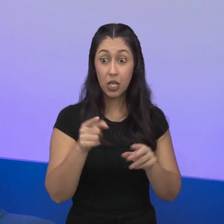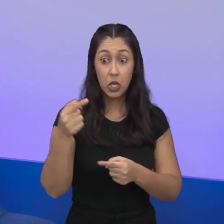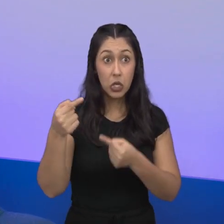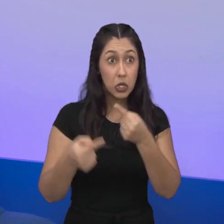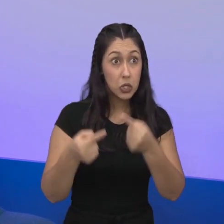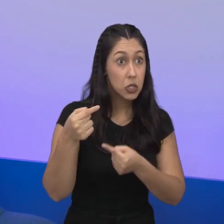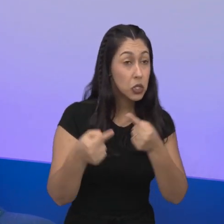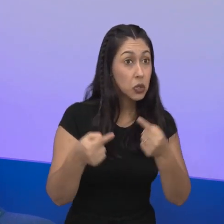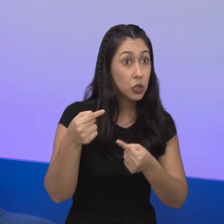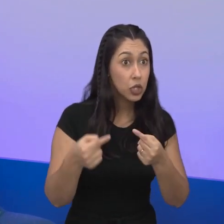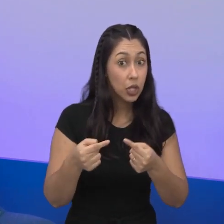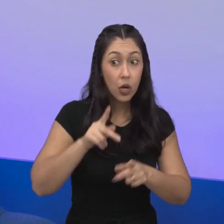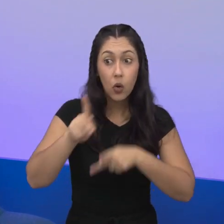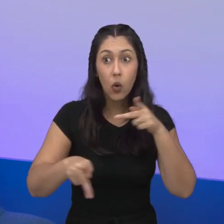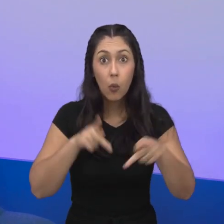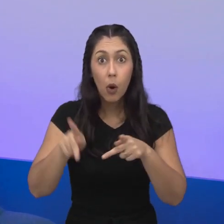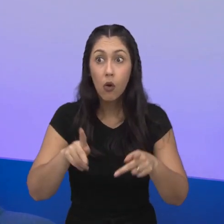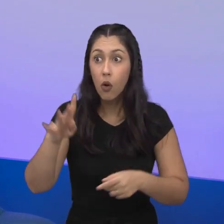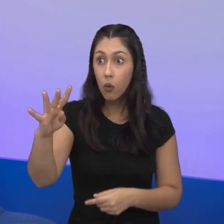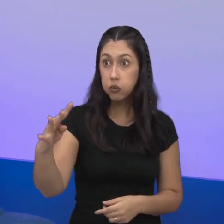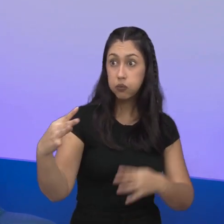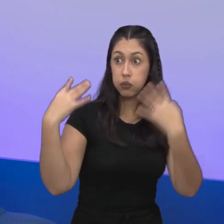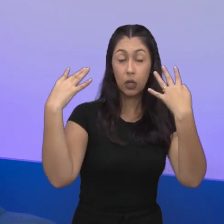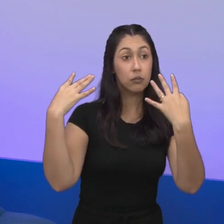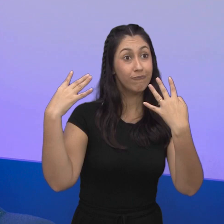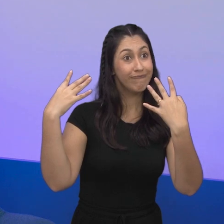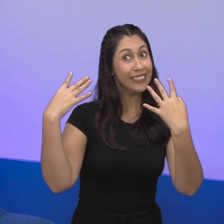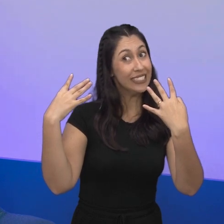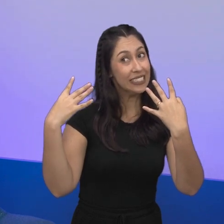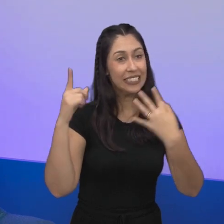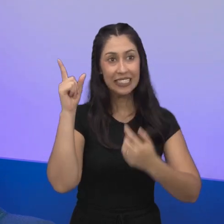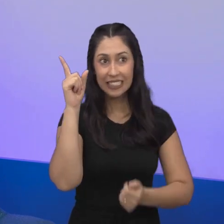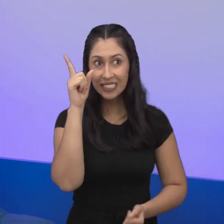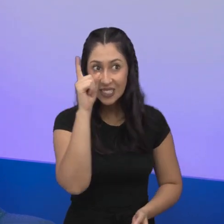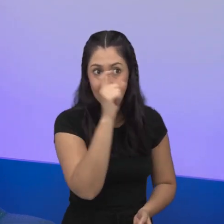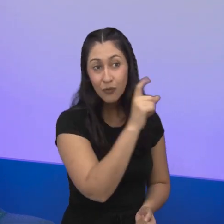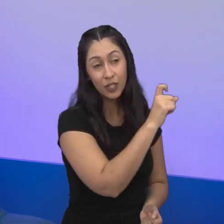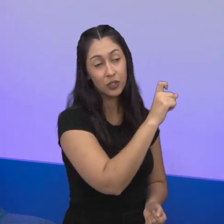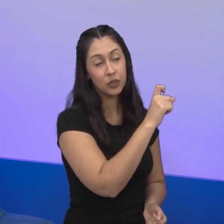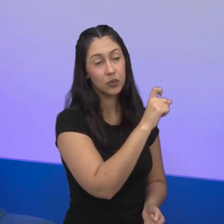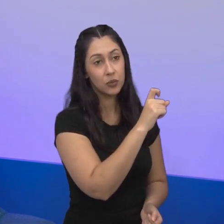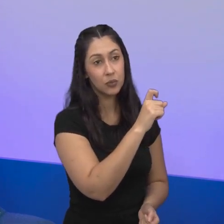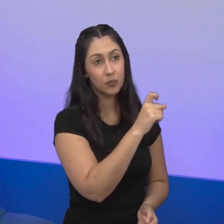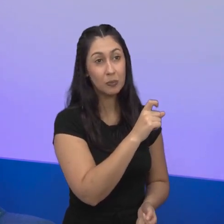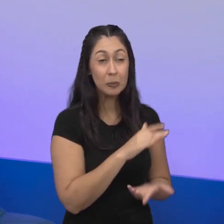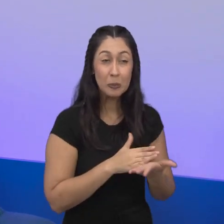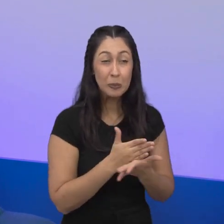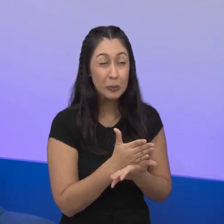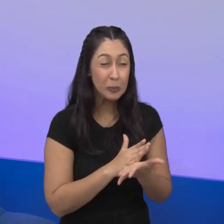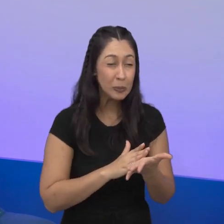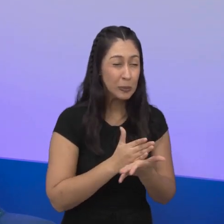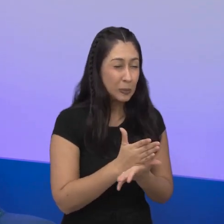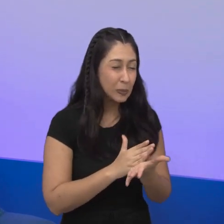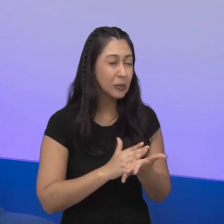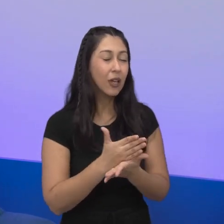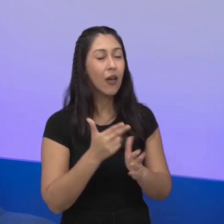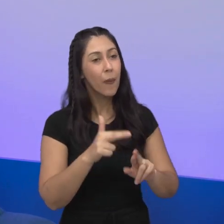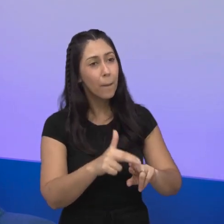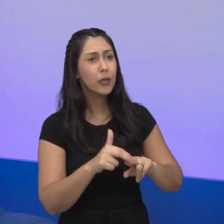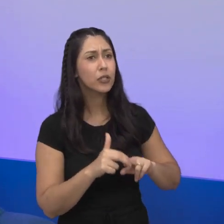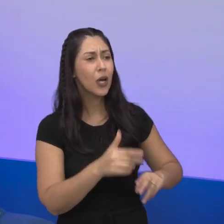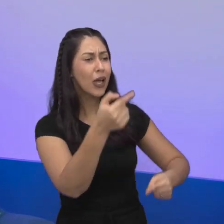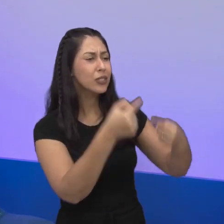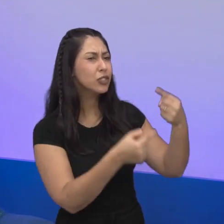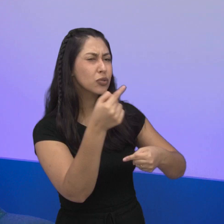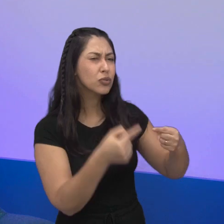assuntos com o público, o povo do seu país assistindo, poderia ter alguma dificuldade. Então, acredito que até essa questão de discussão,